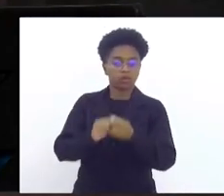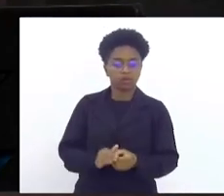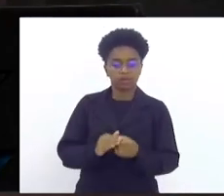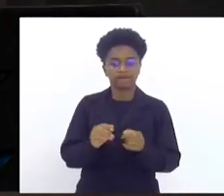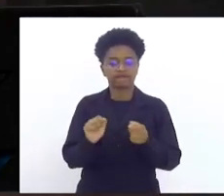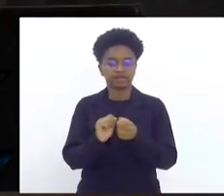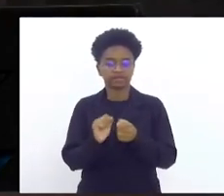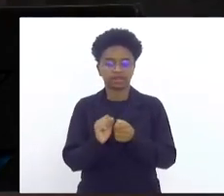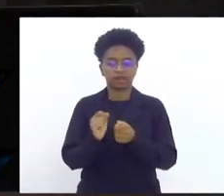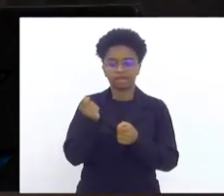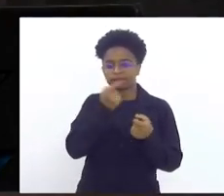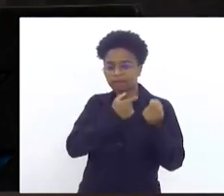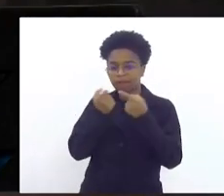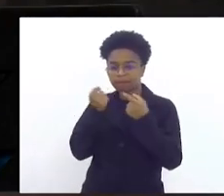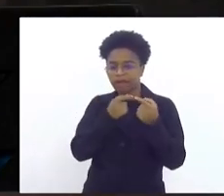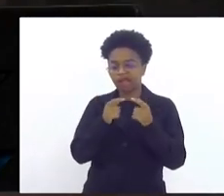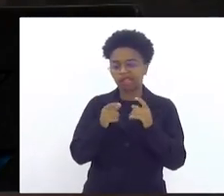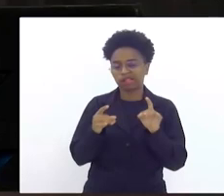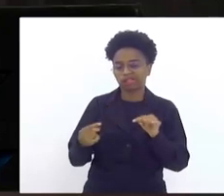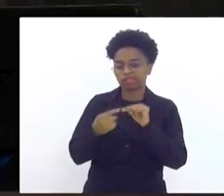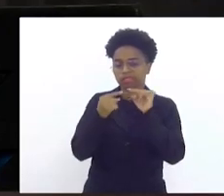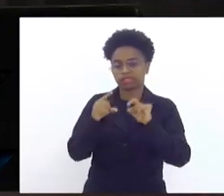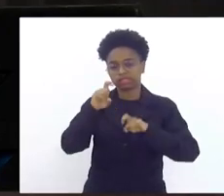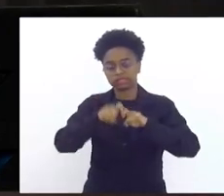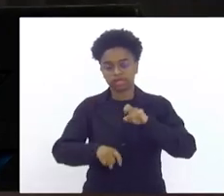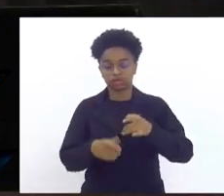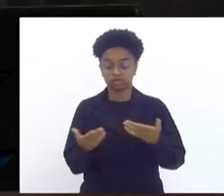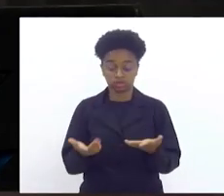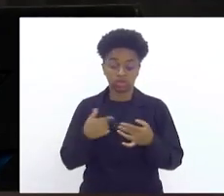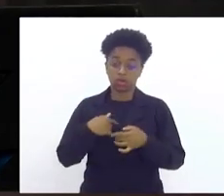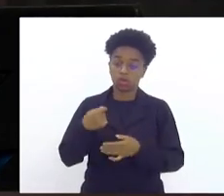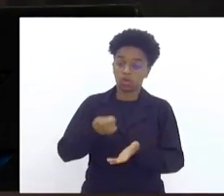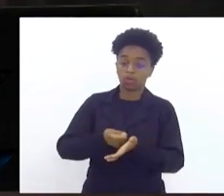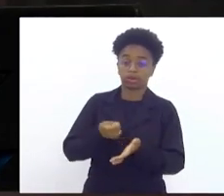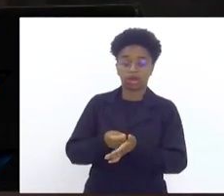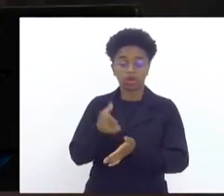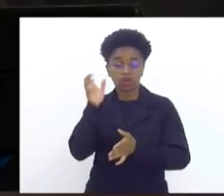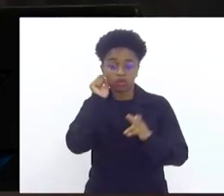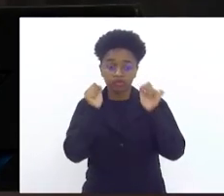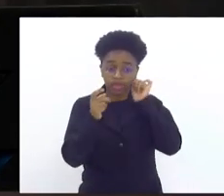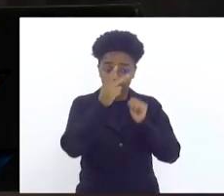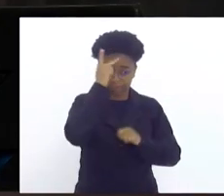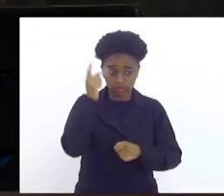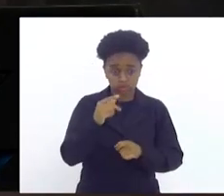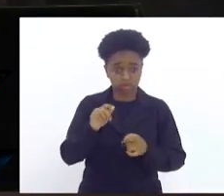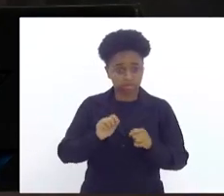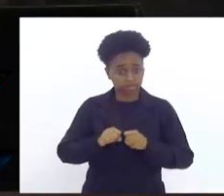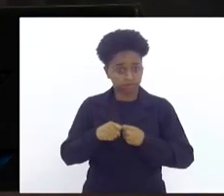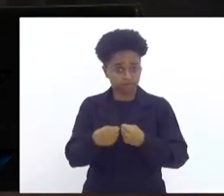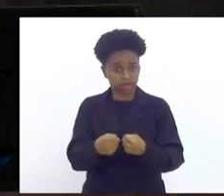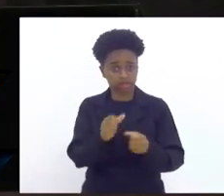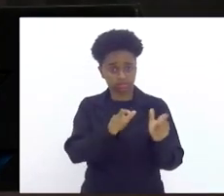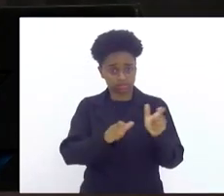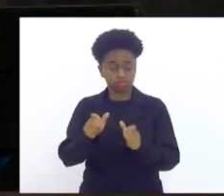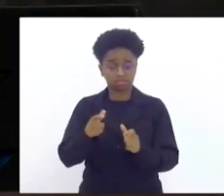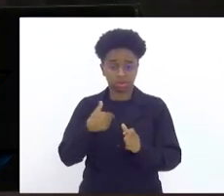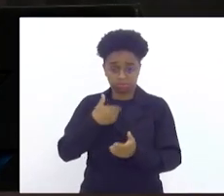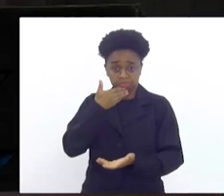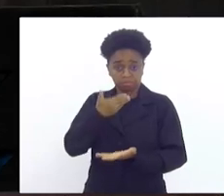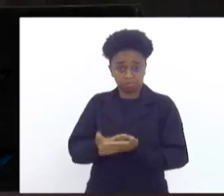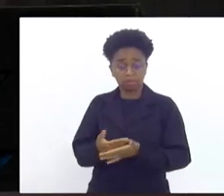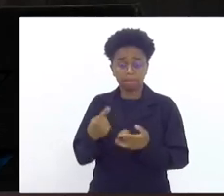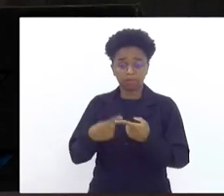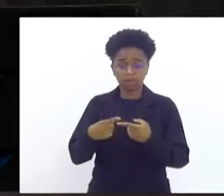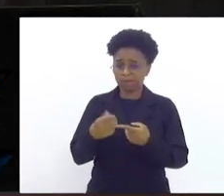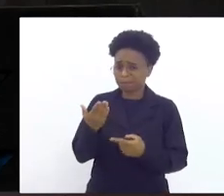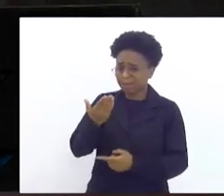gracinhas de âmbito sexual e aqui eu sou obrigado a ouvir dos seus defensores e aqui algumas figuras que me surpreendem porque